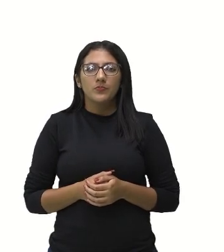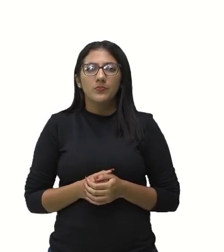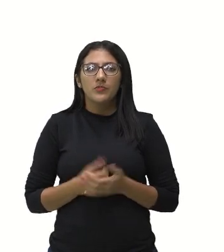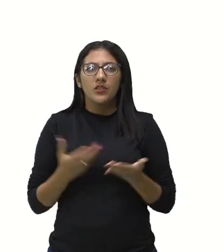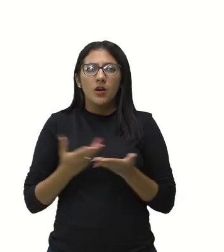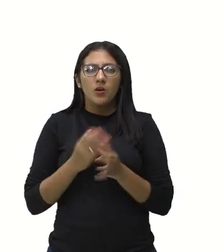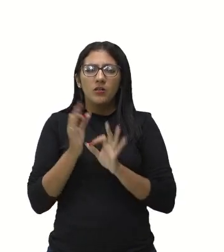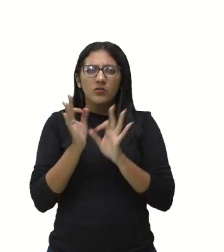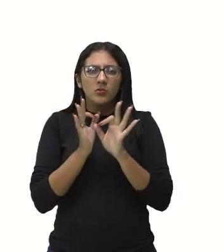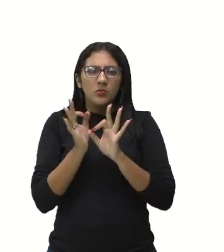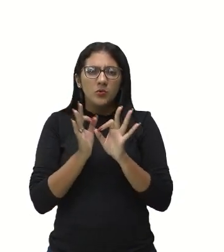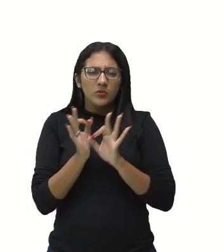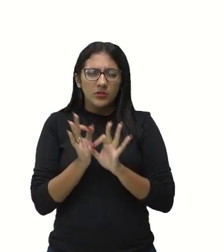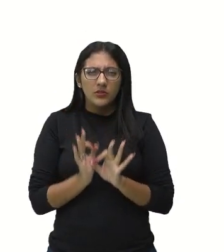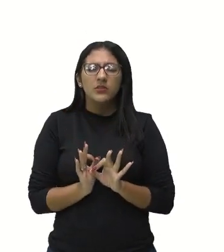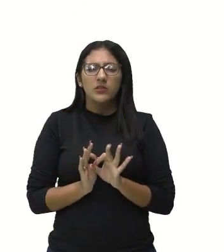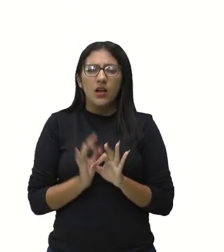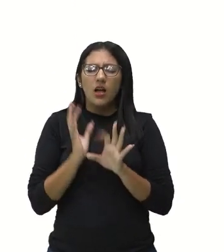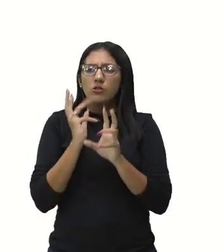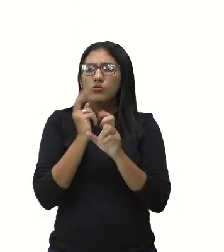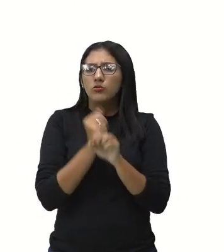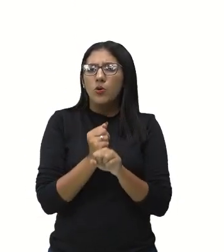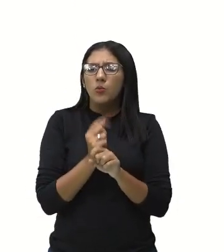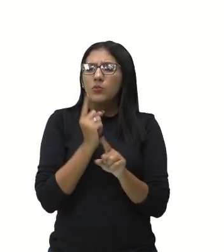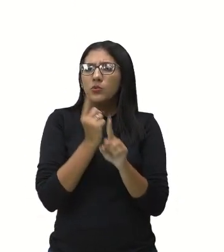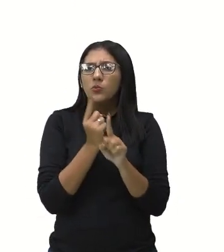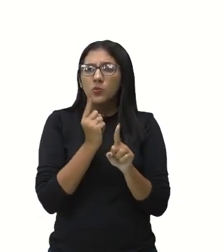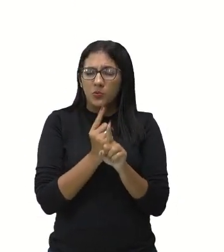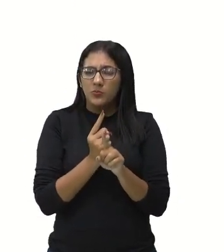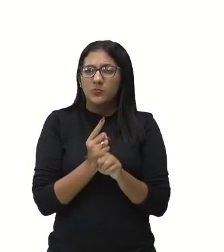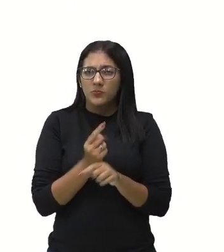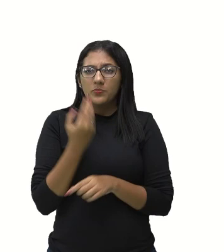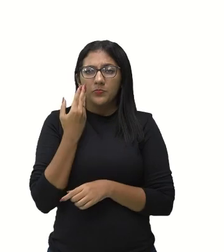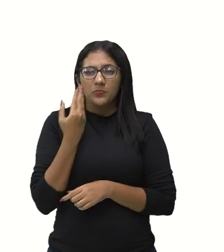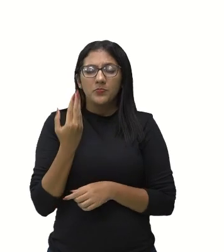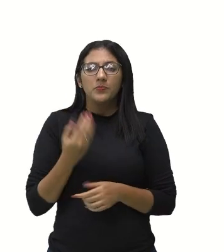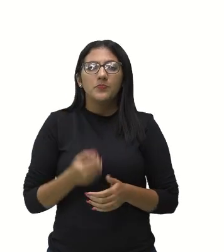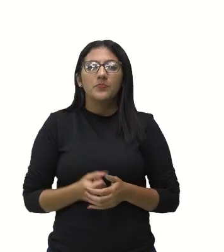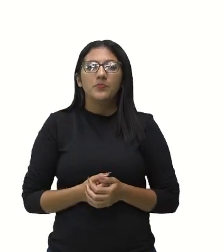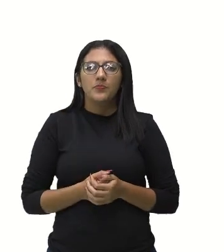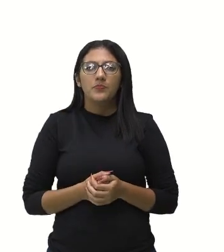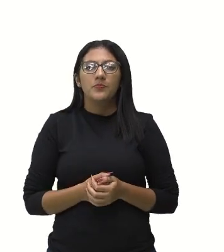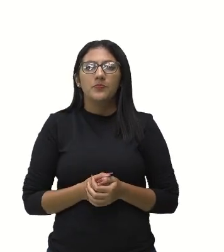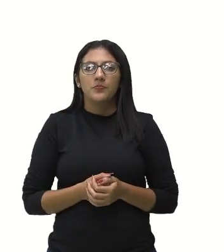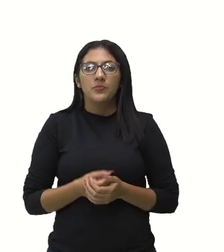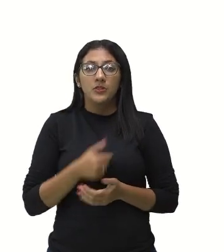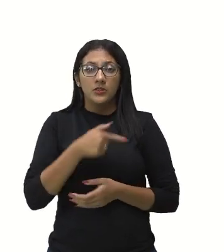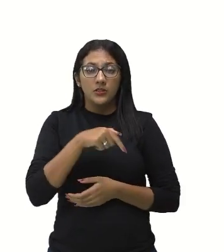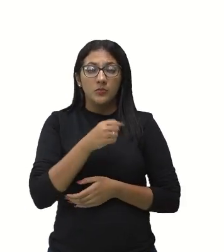lá, vamos ver quanto que dá esse produto aí. Olha só,